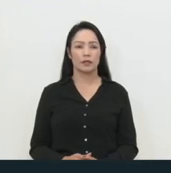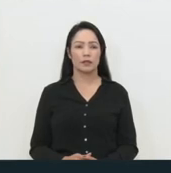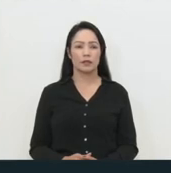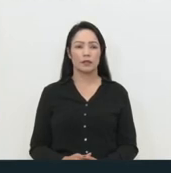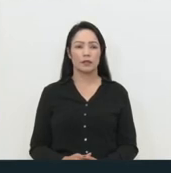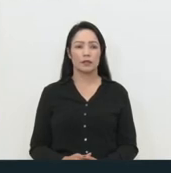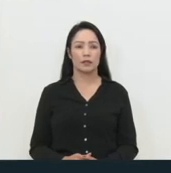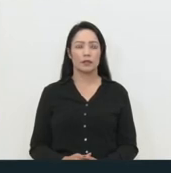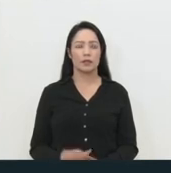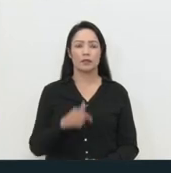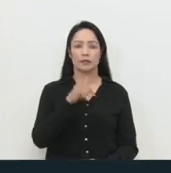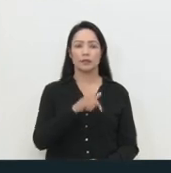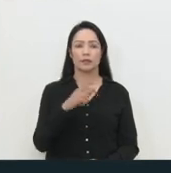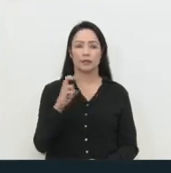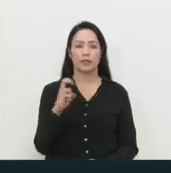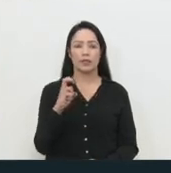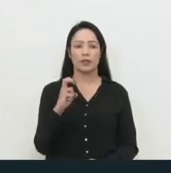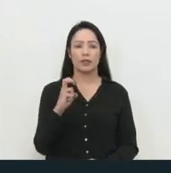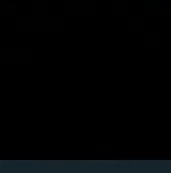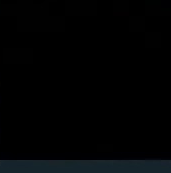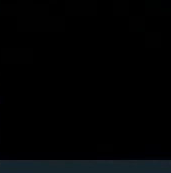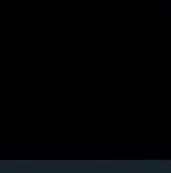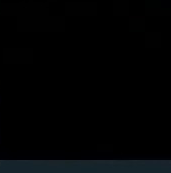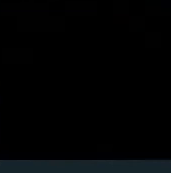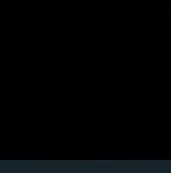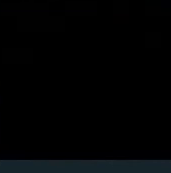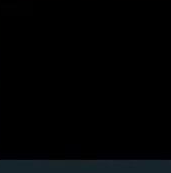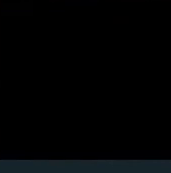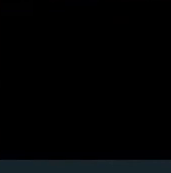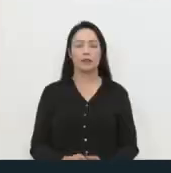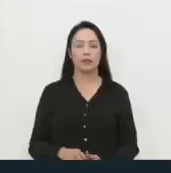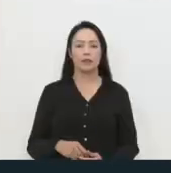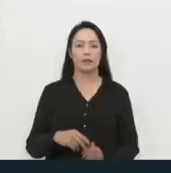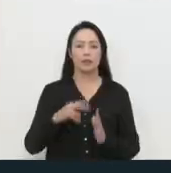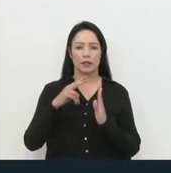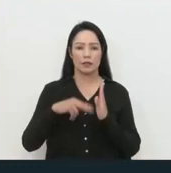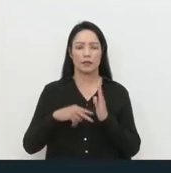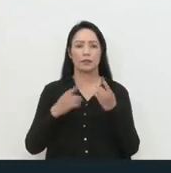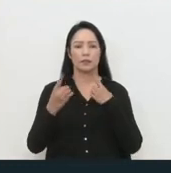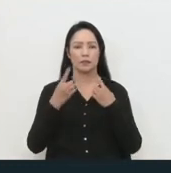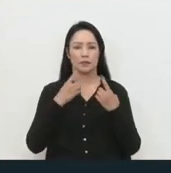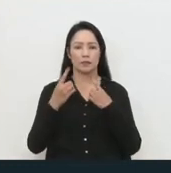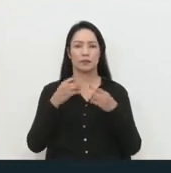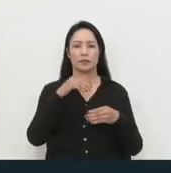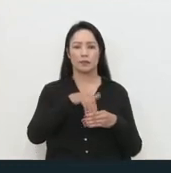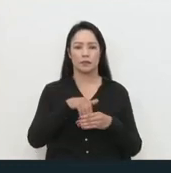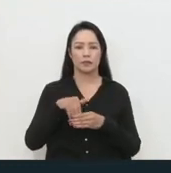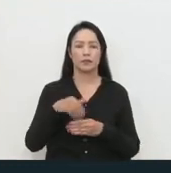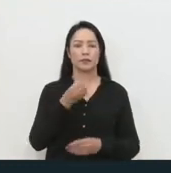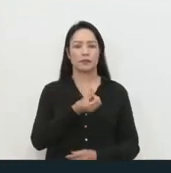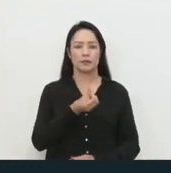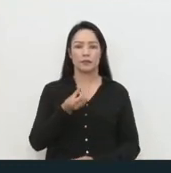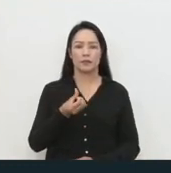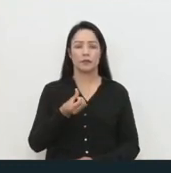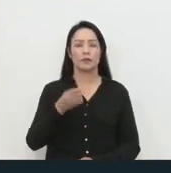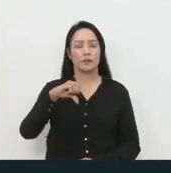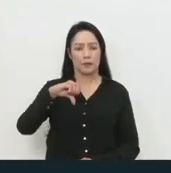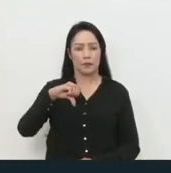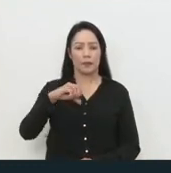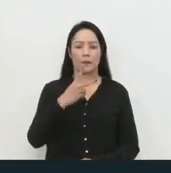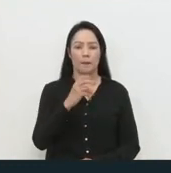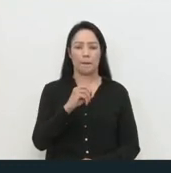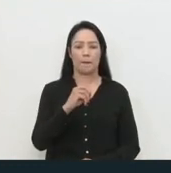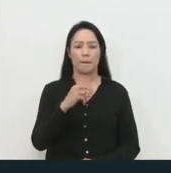e tem 75 75 leitura sem votação do requerimento 669 de 2023